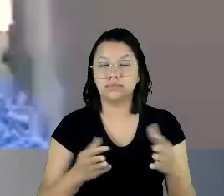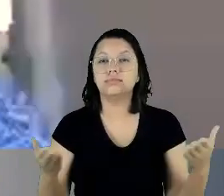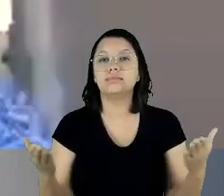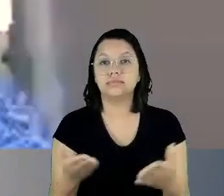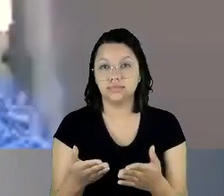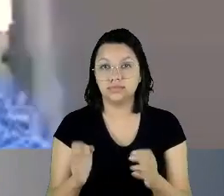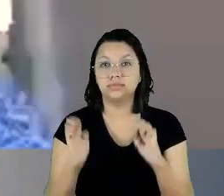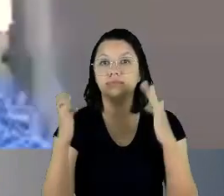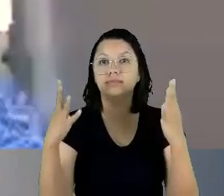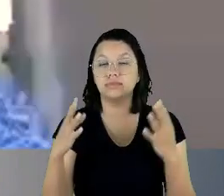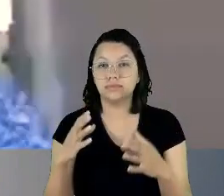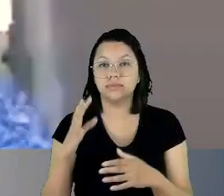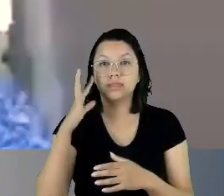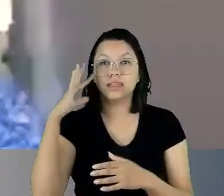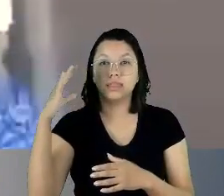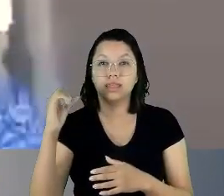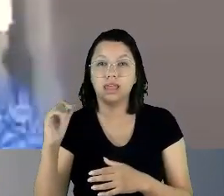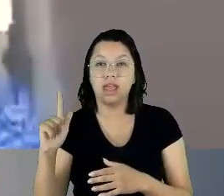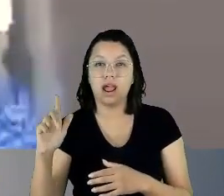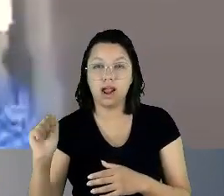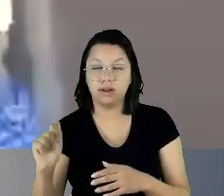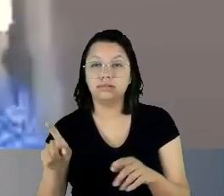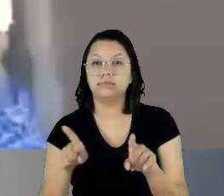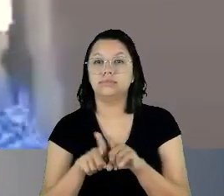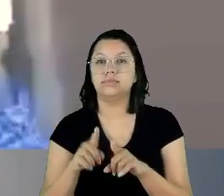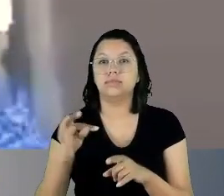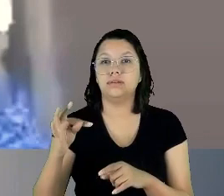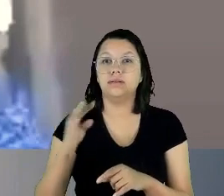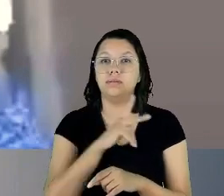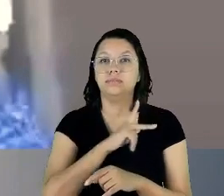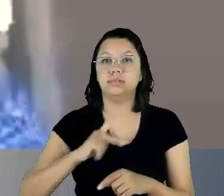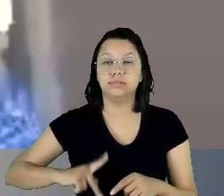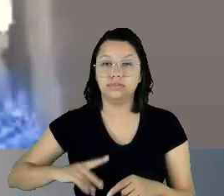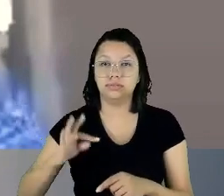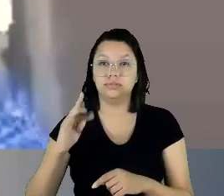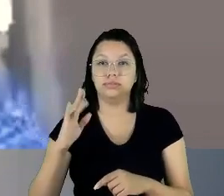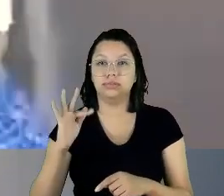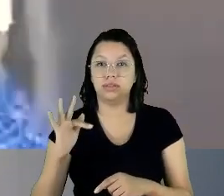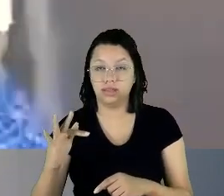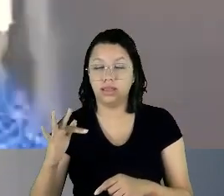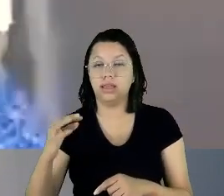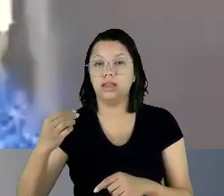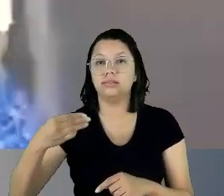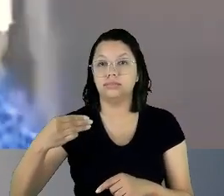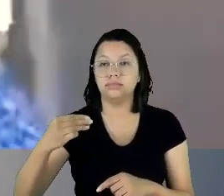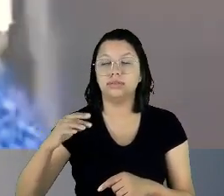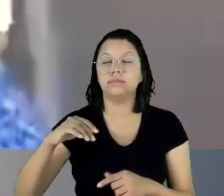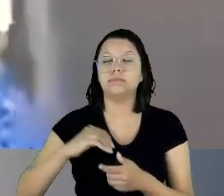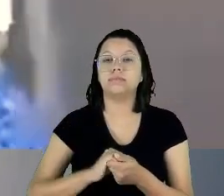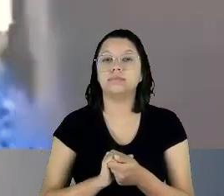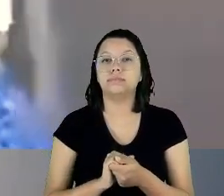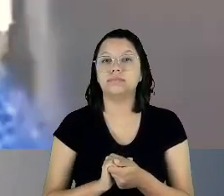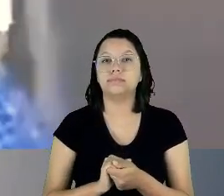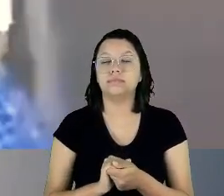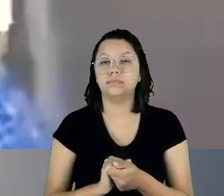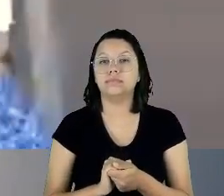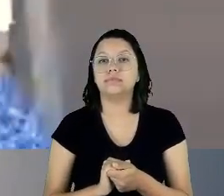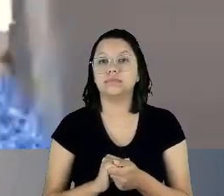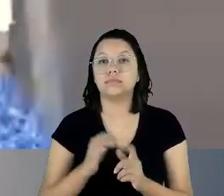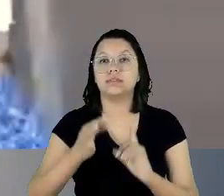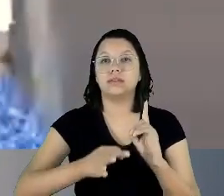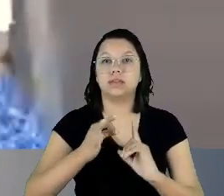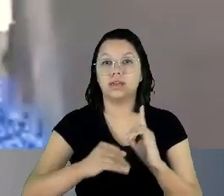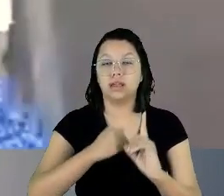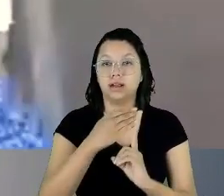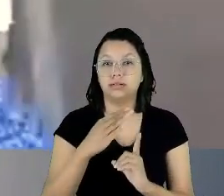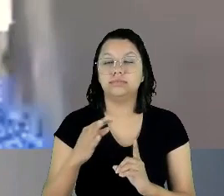ao Think Olga, ao presidente do Tribunal Regional Federal da Terceira Região, desembargador Maíra Maia, e a desembargadora Terezinha